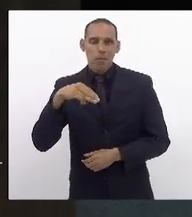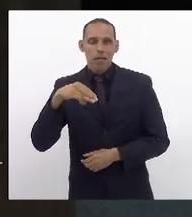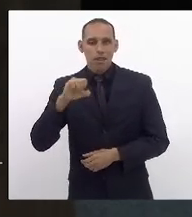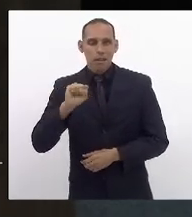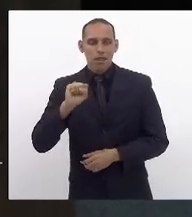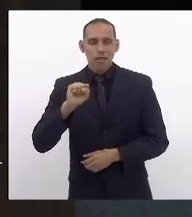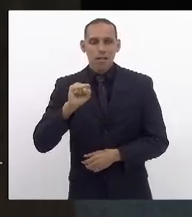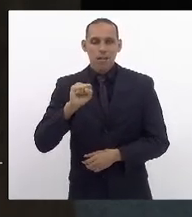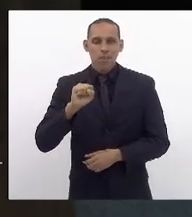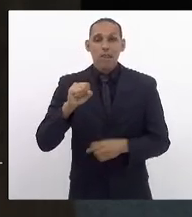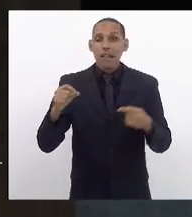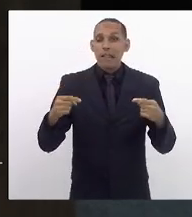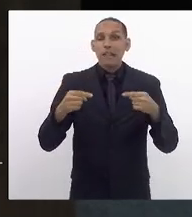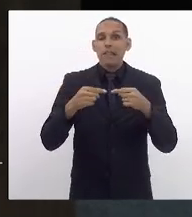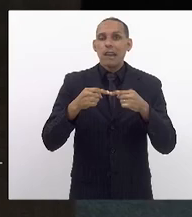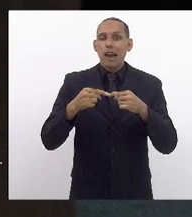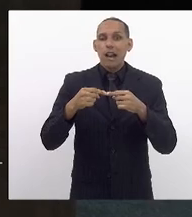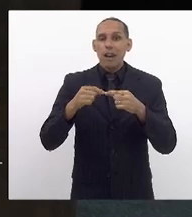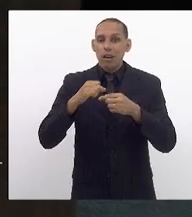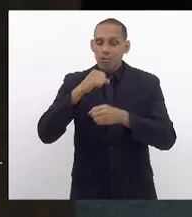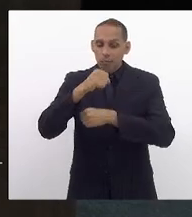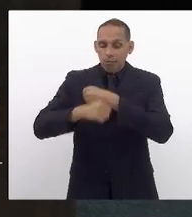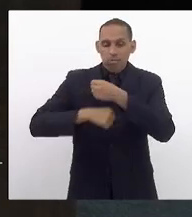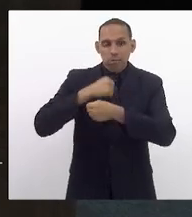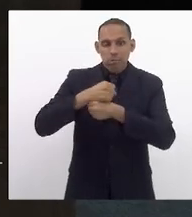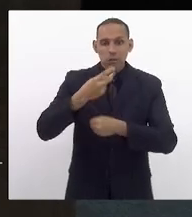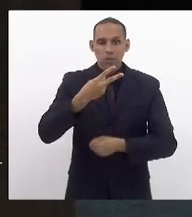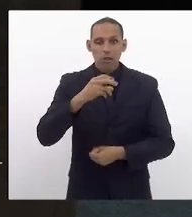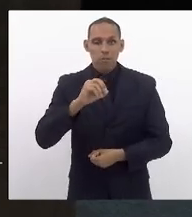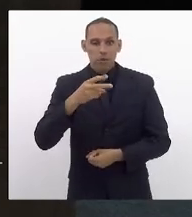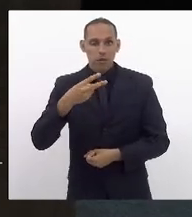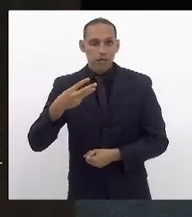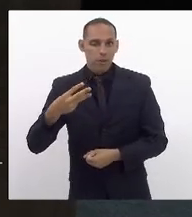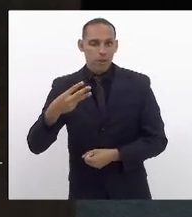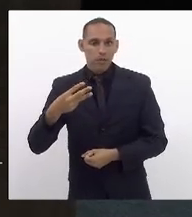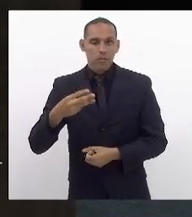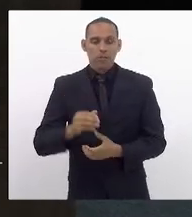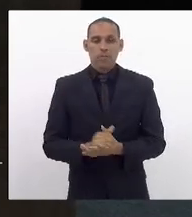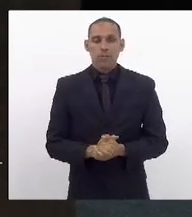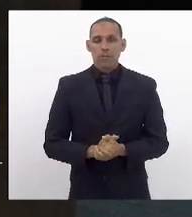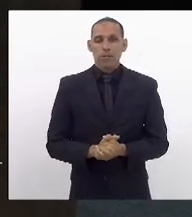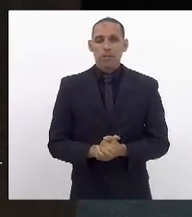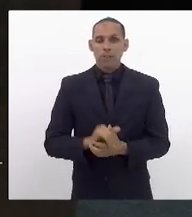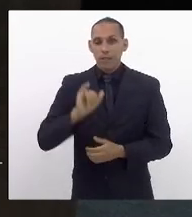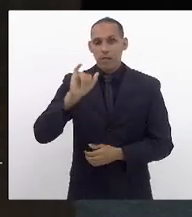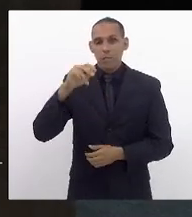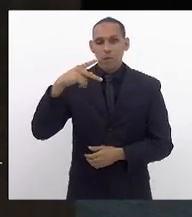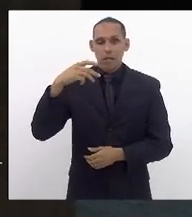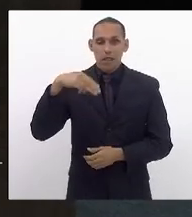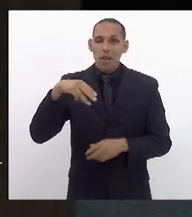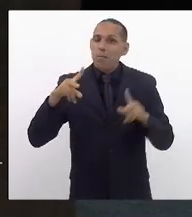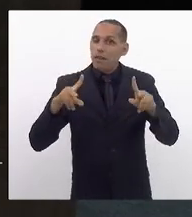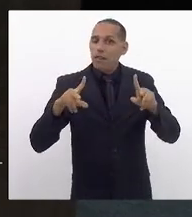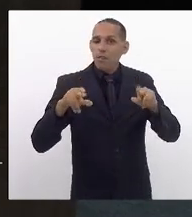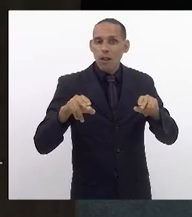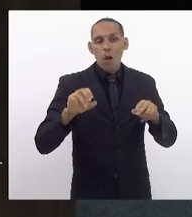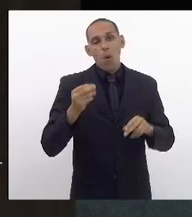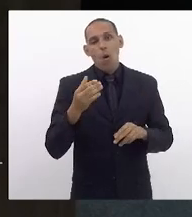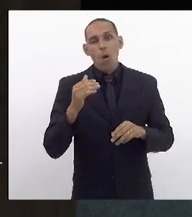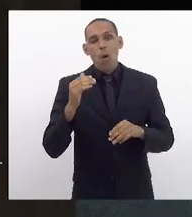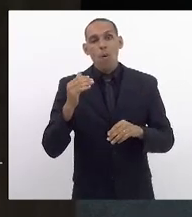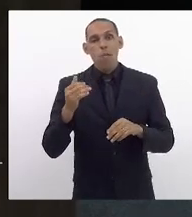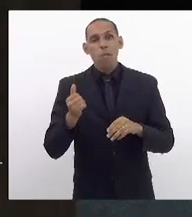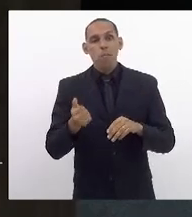IPM, referente ao ano que virá, de 2023, que esse IPM seja igual ou